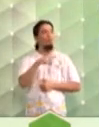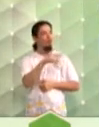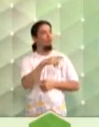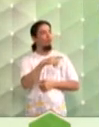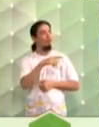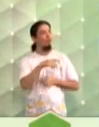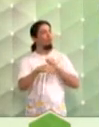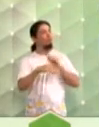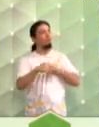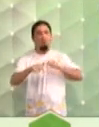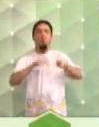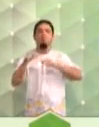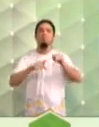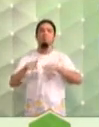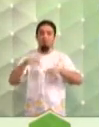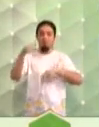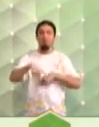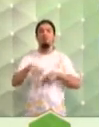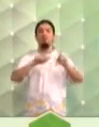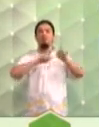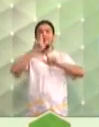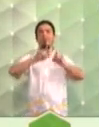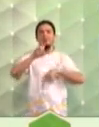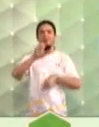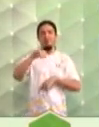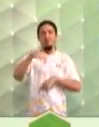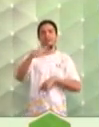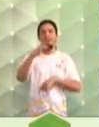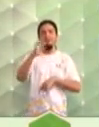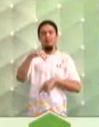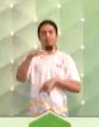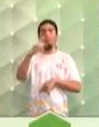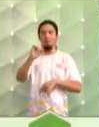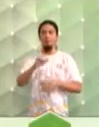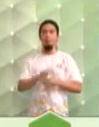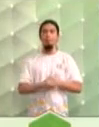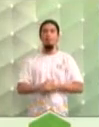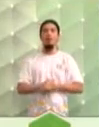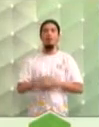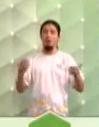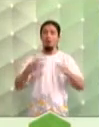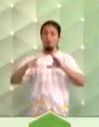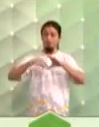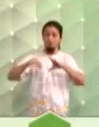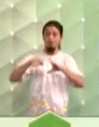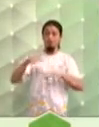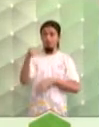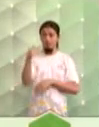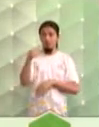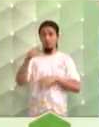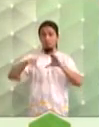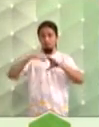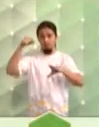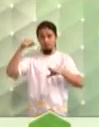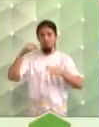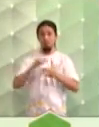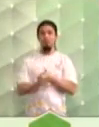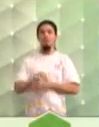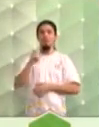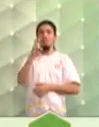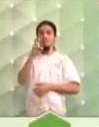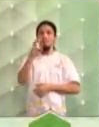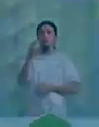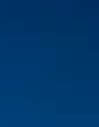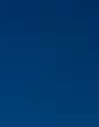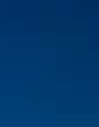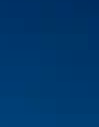assim despojado, né? Mas gostou é o cabelo. Minha camisa, adorei. Vamos lá. Oi. Fazer o sorteio do sétimo prêmio. R$5.000, mais R$5.000.